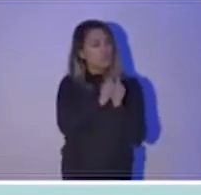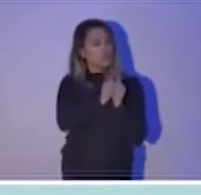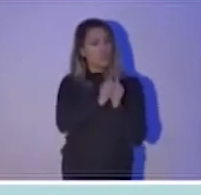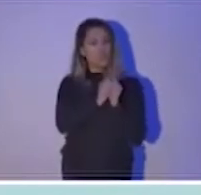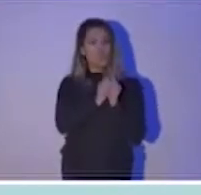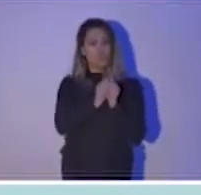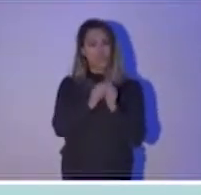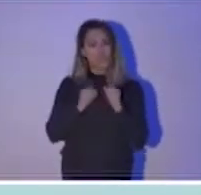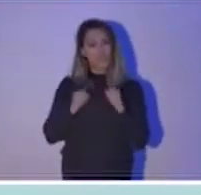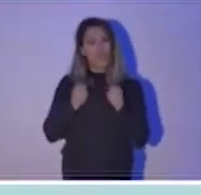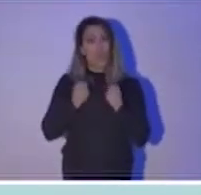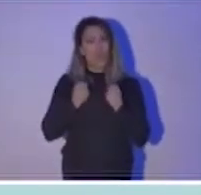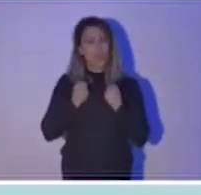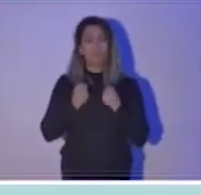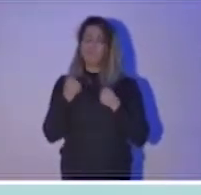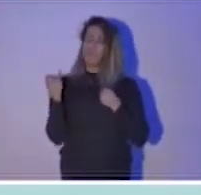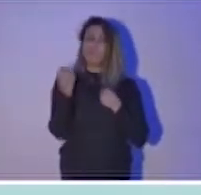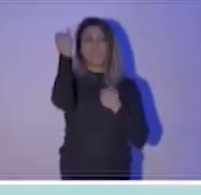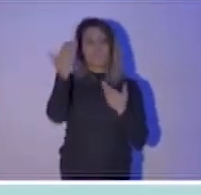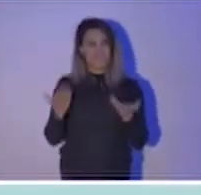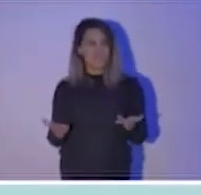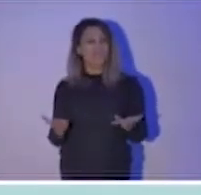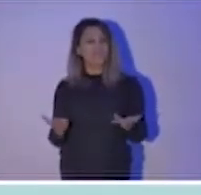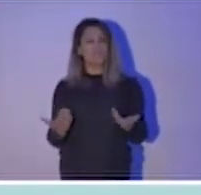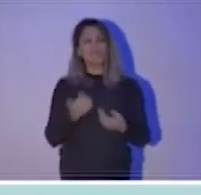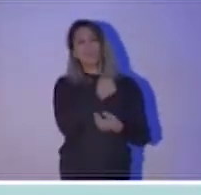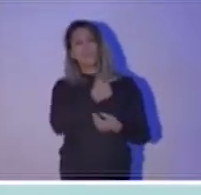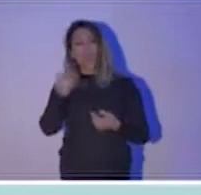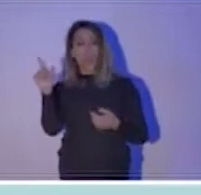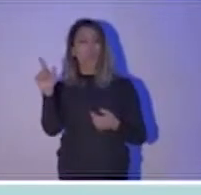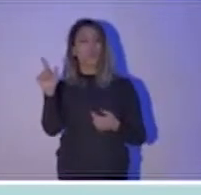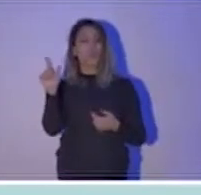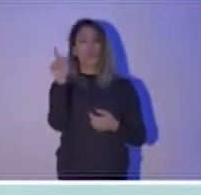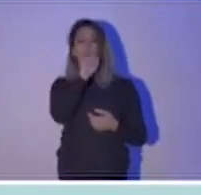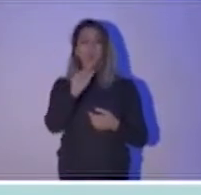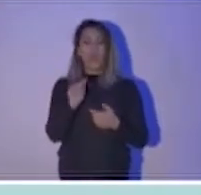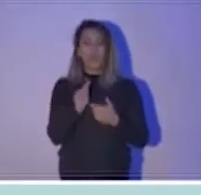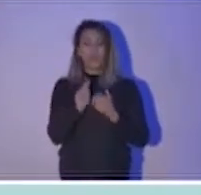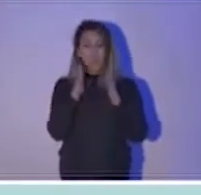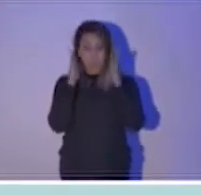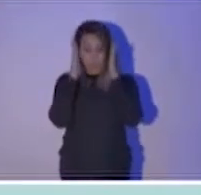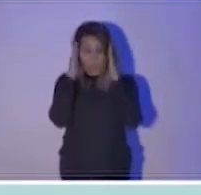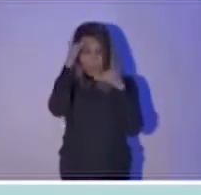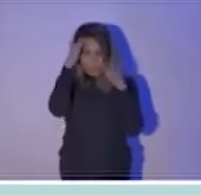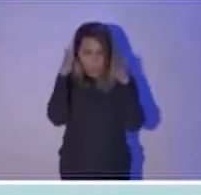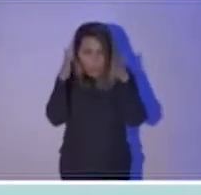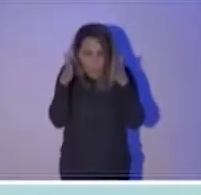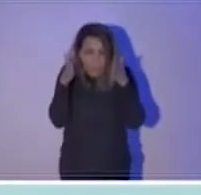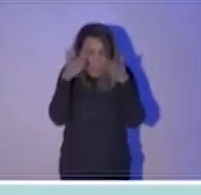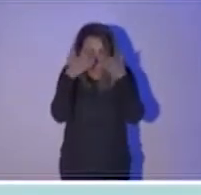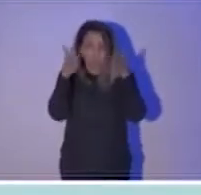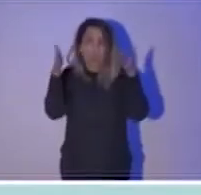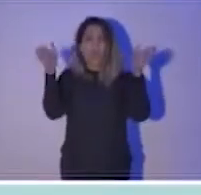Então, fortalecer isso é uma coisa importante. A outra coisa é não olhar em caixinhas. Então, os professores